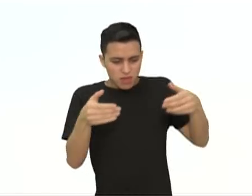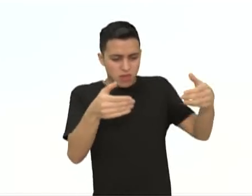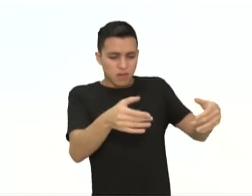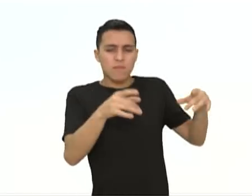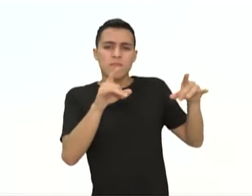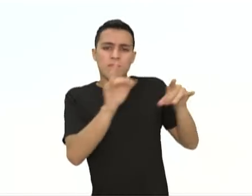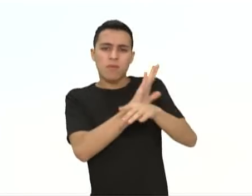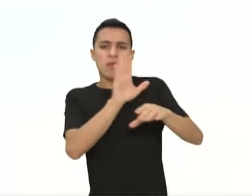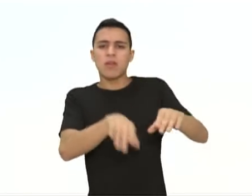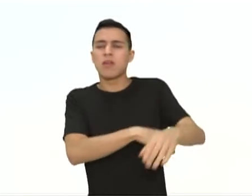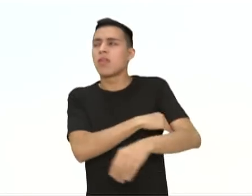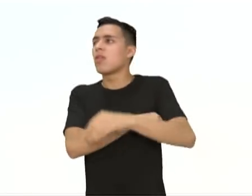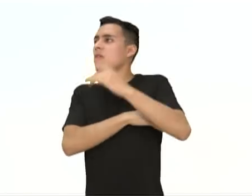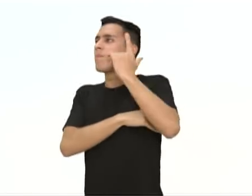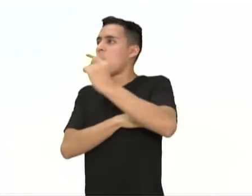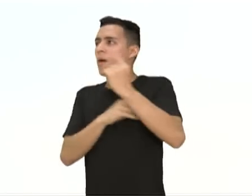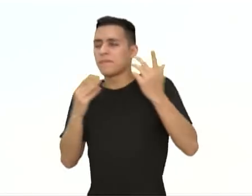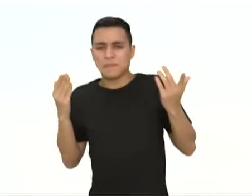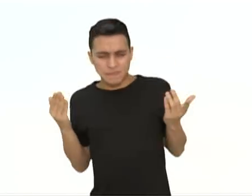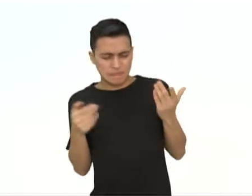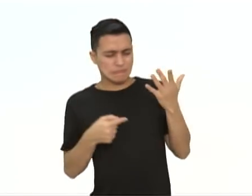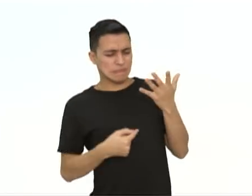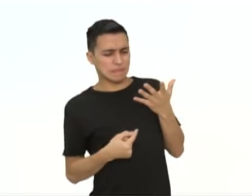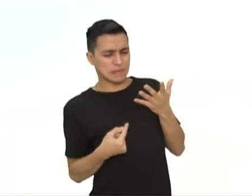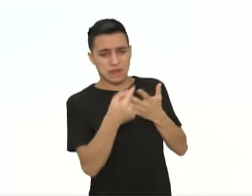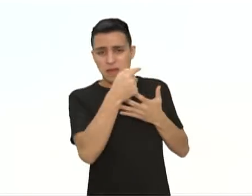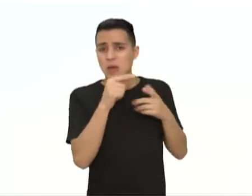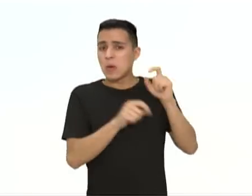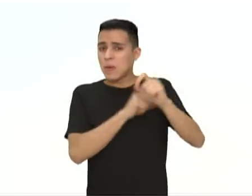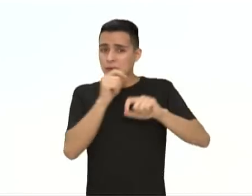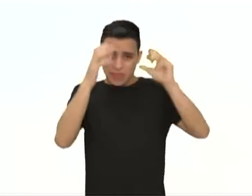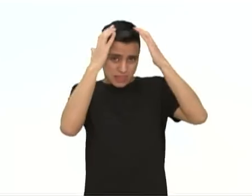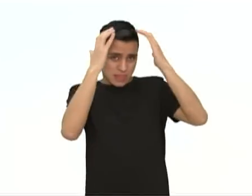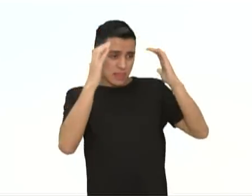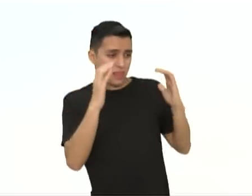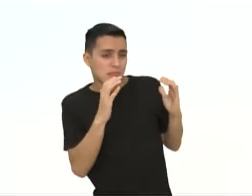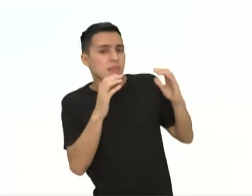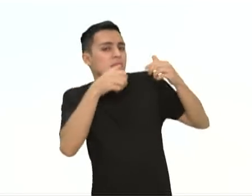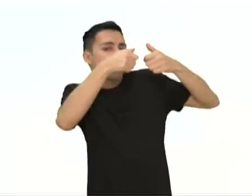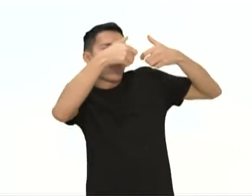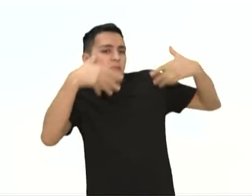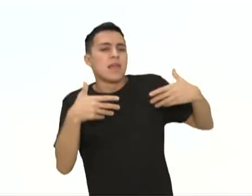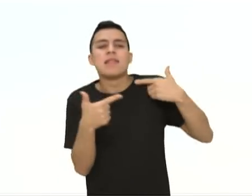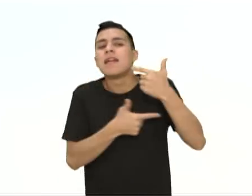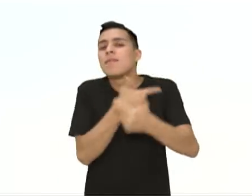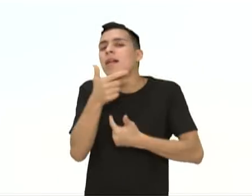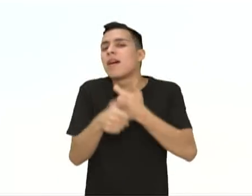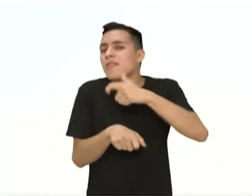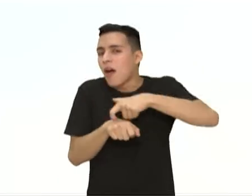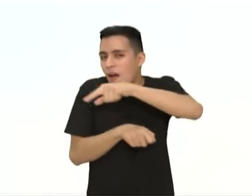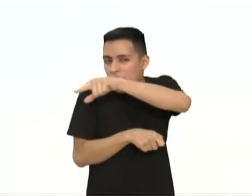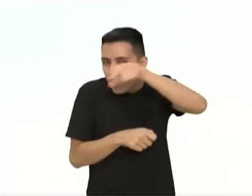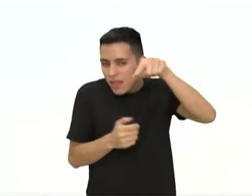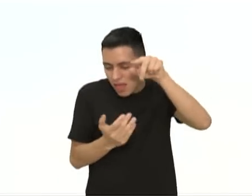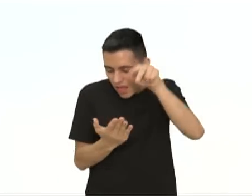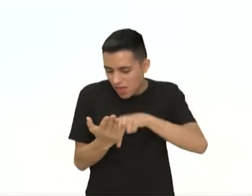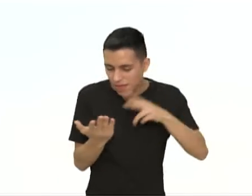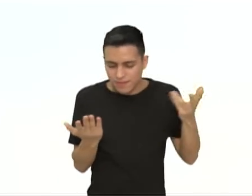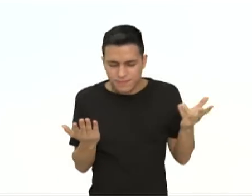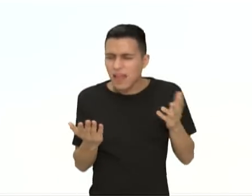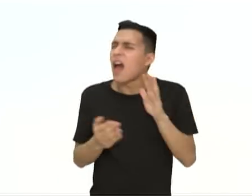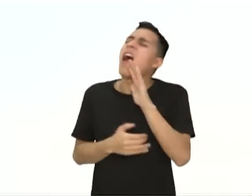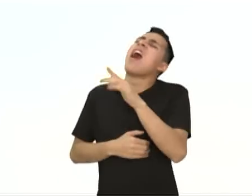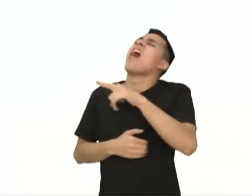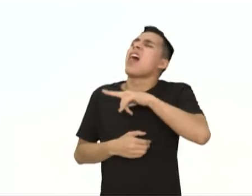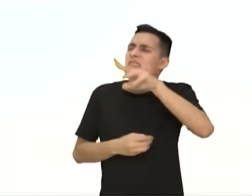embora. Então, são algumas situações que o seu sistema nervoso está trabalhando enquanto você lê o livro. Mas, Fabiano, tem mais